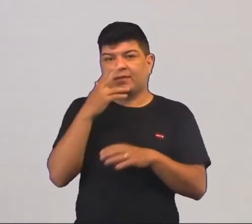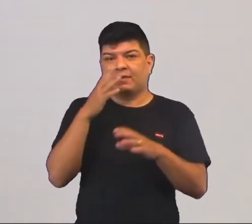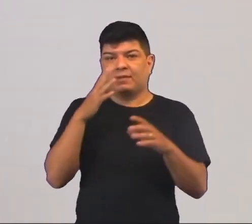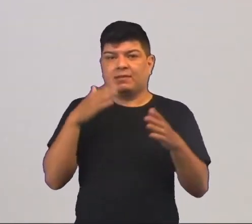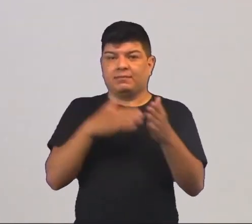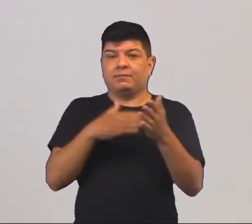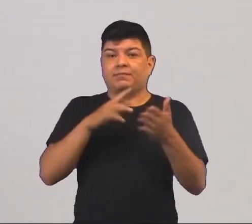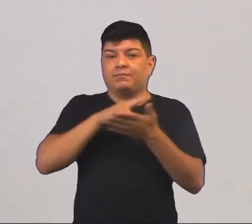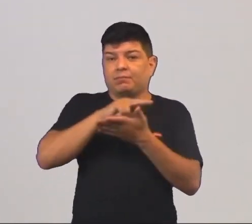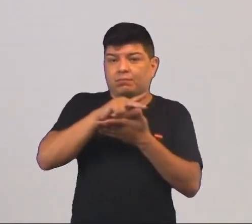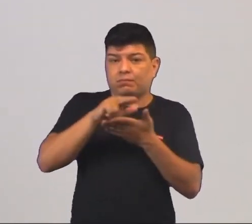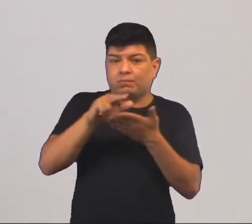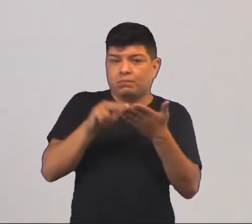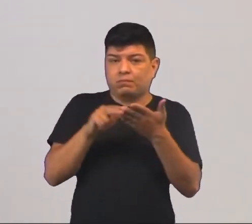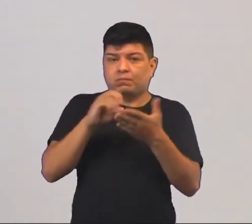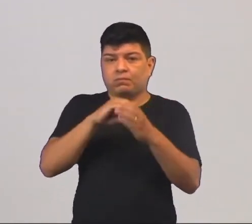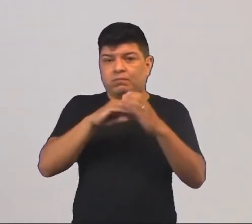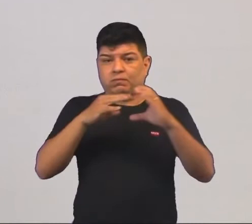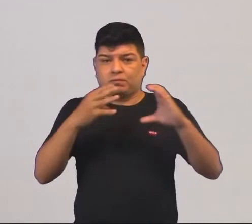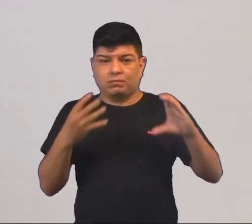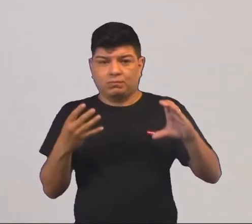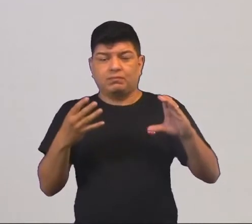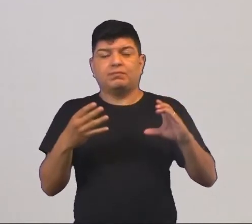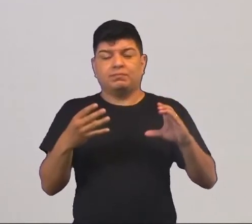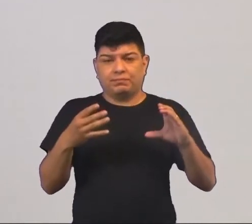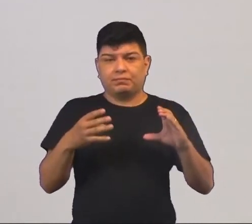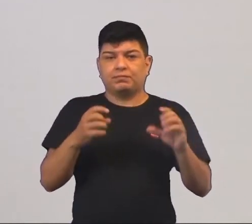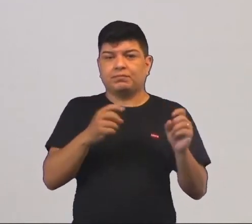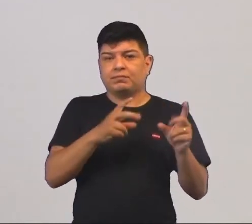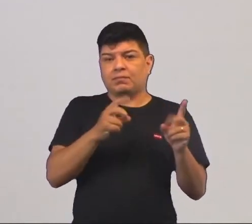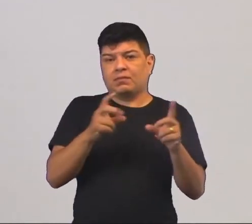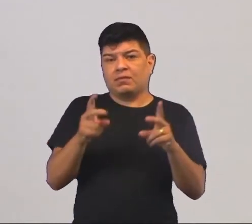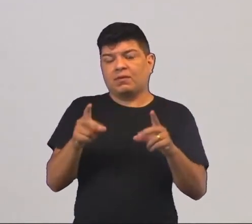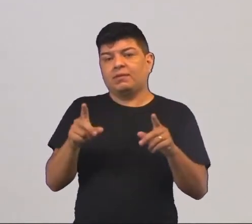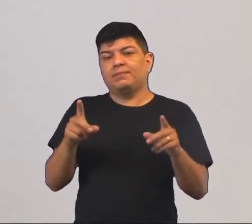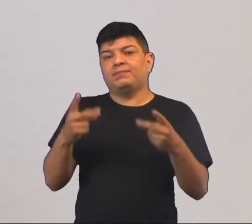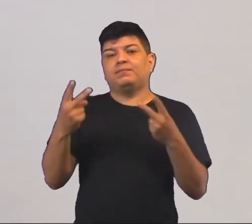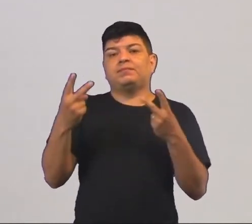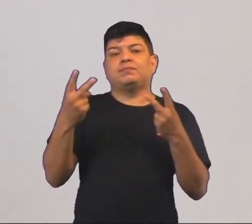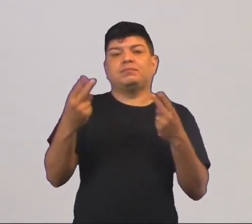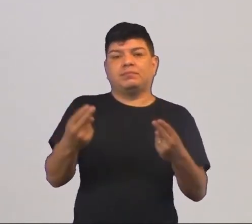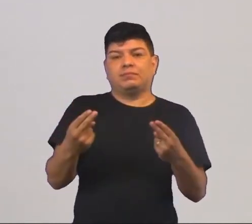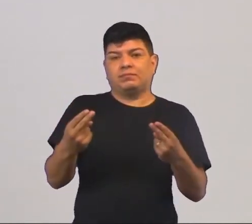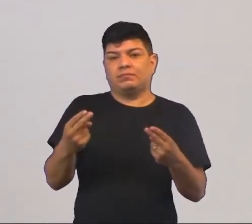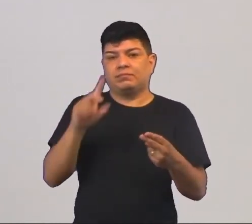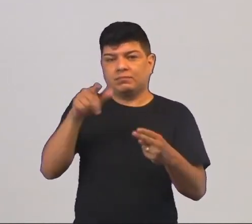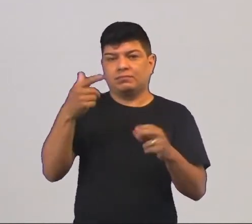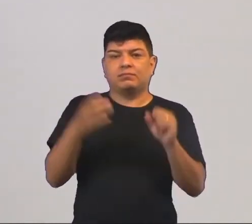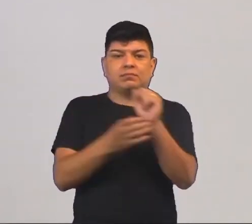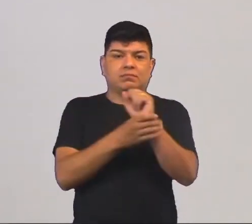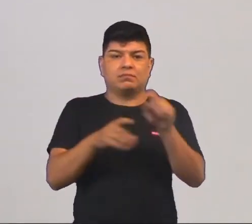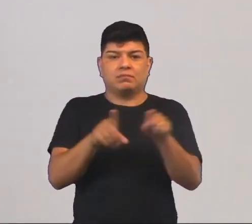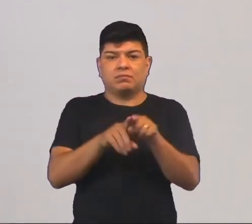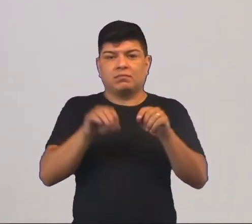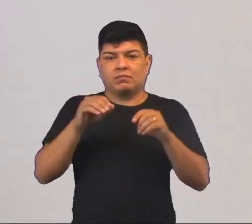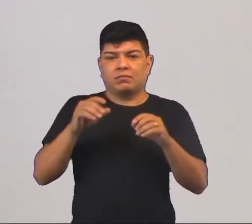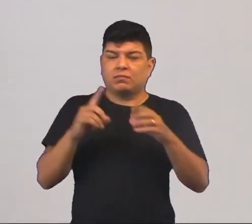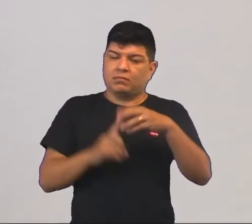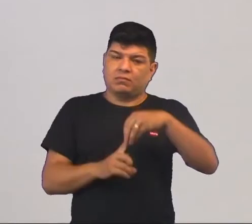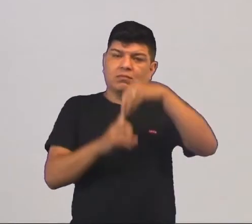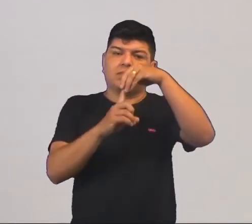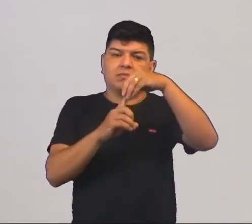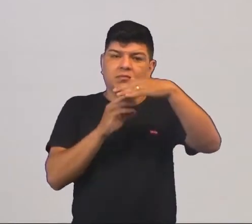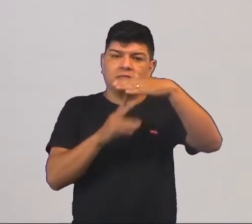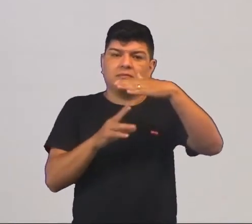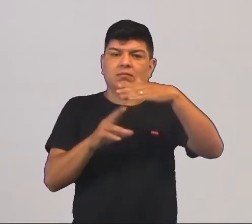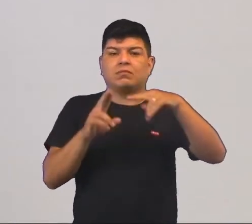né, várias características do mercantilismo, como a questão do protecionismo, né, do exclusivo